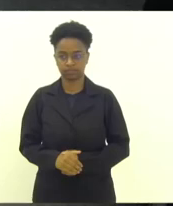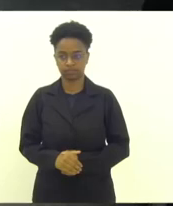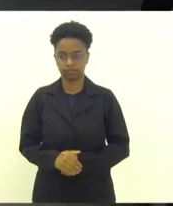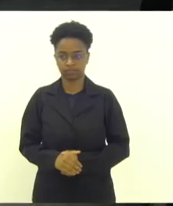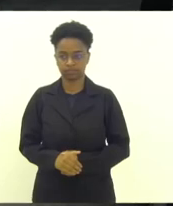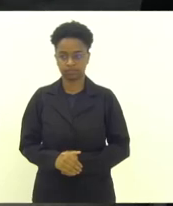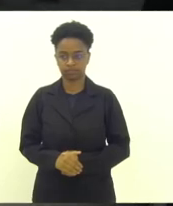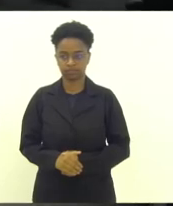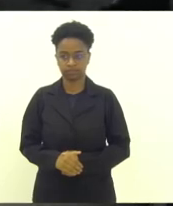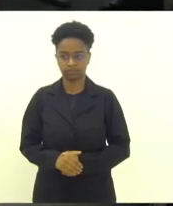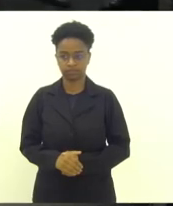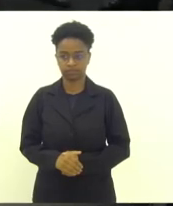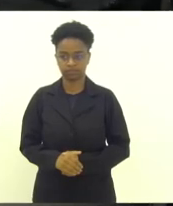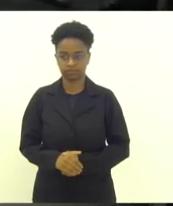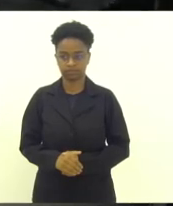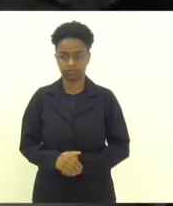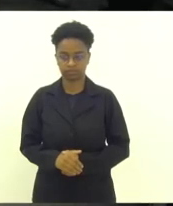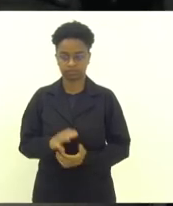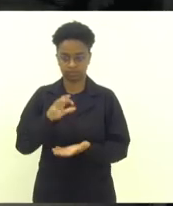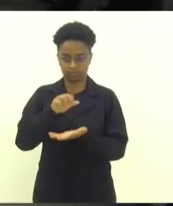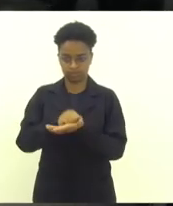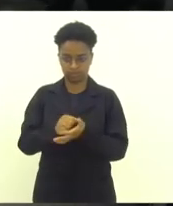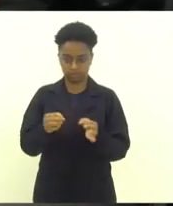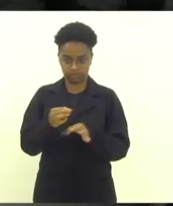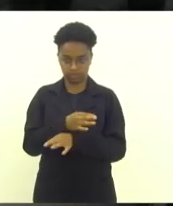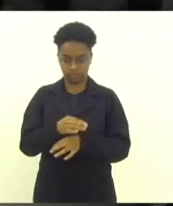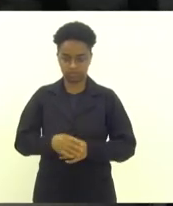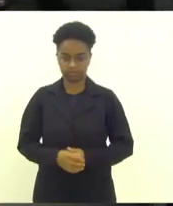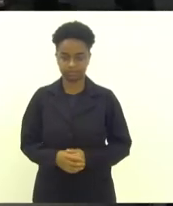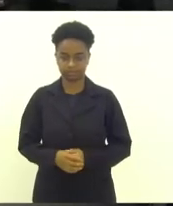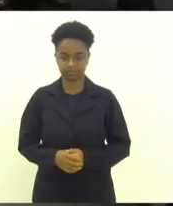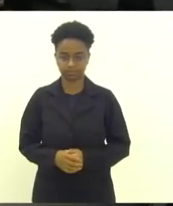Claro tá registrado deputado